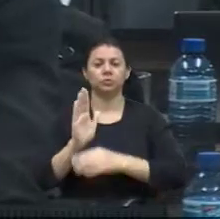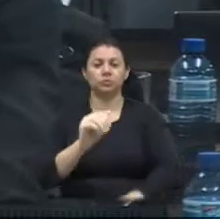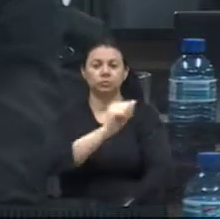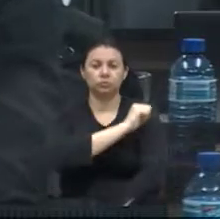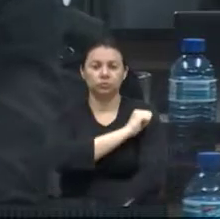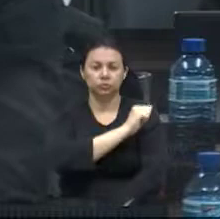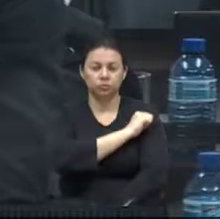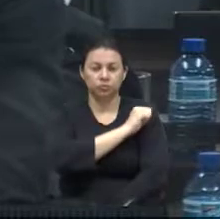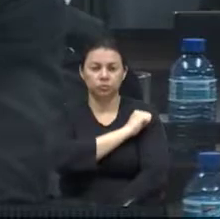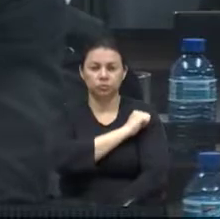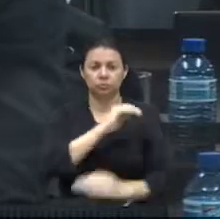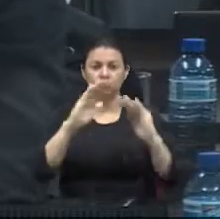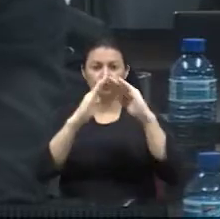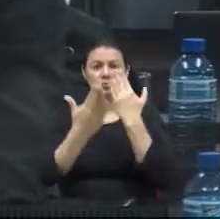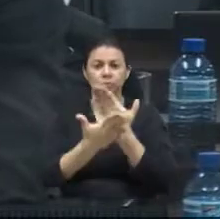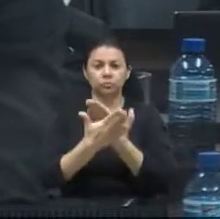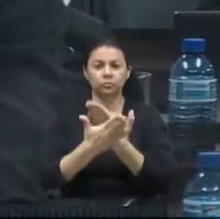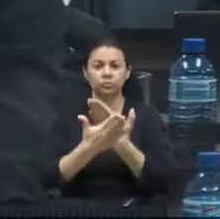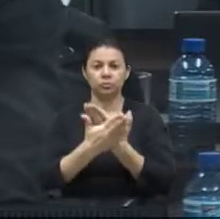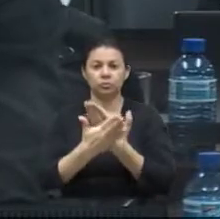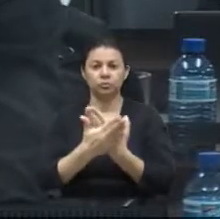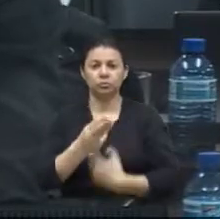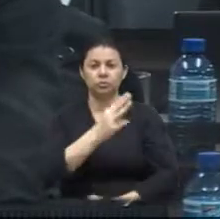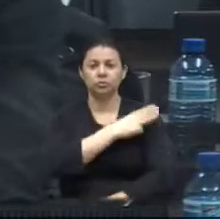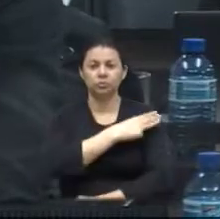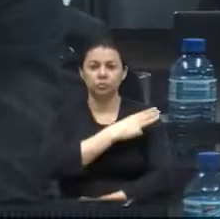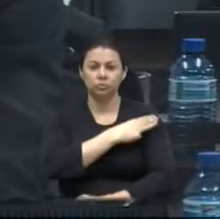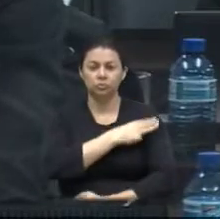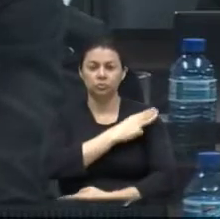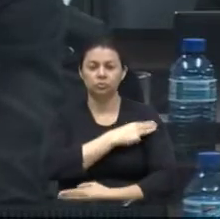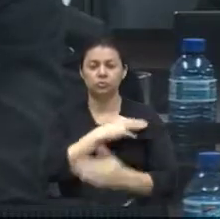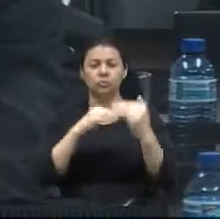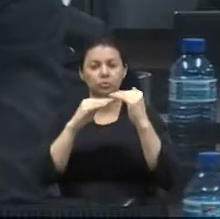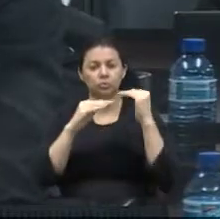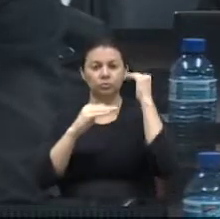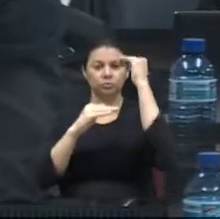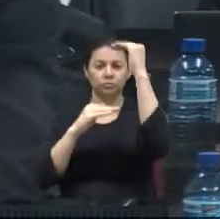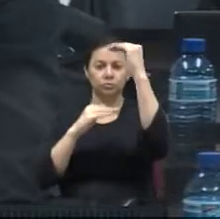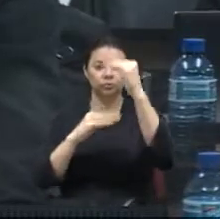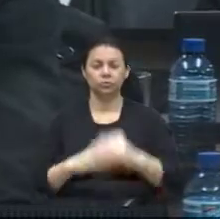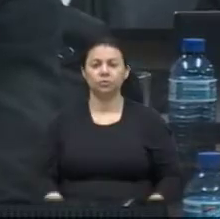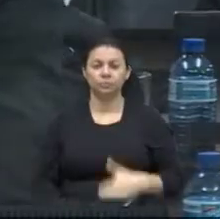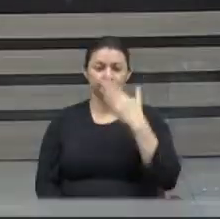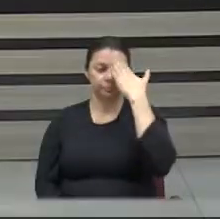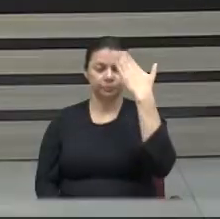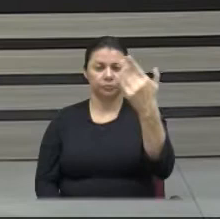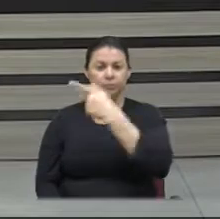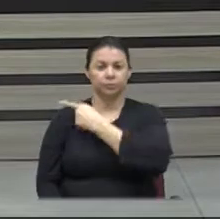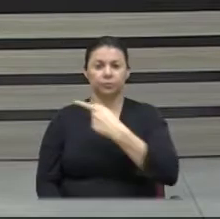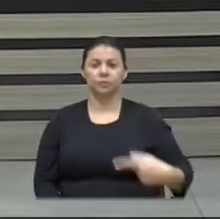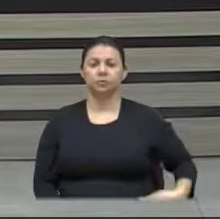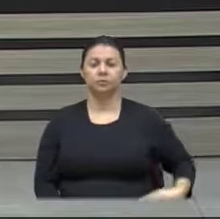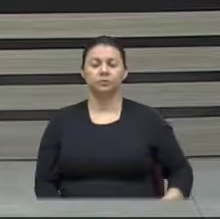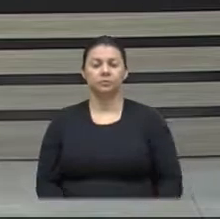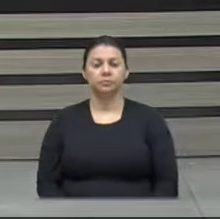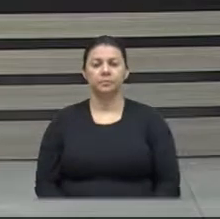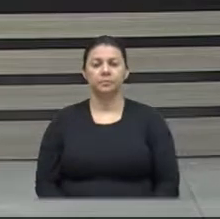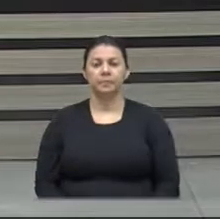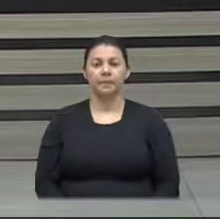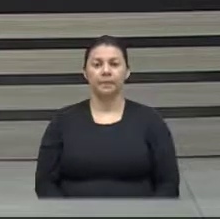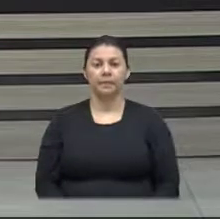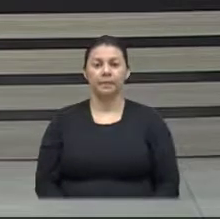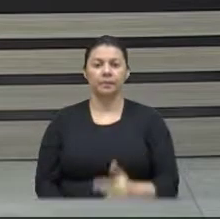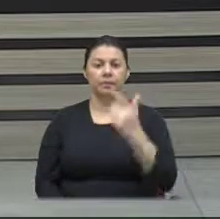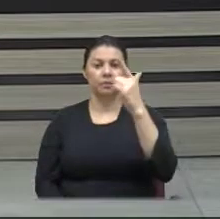e superior aqui na câmara municipal de limeira obrigados a presente mas algum vereador